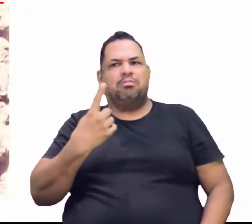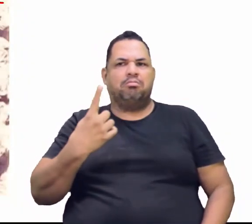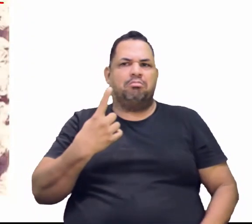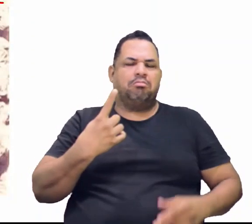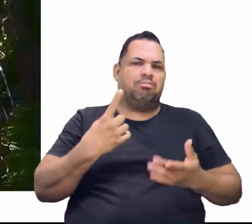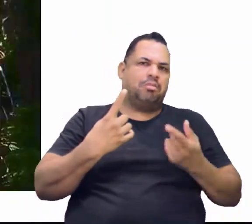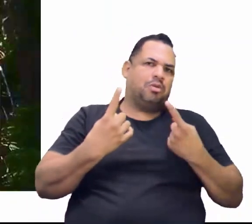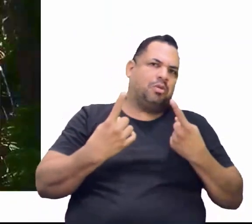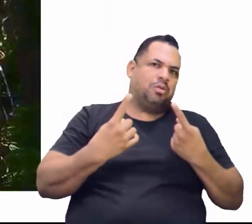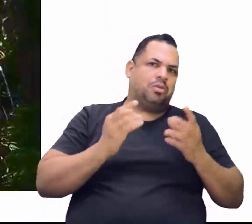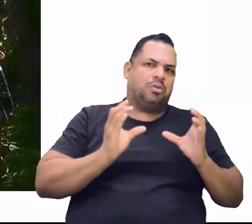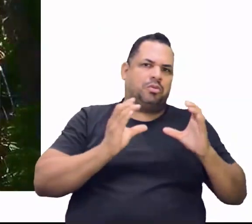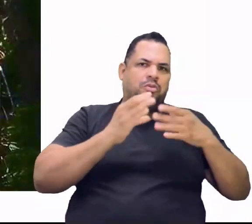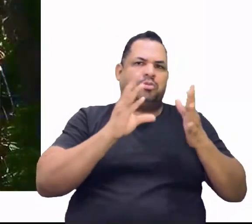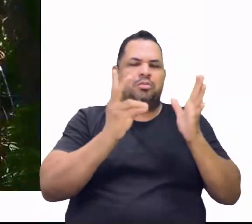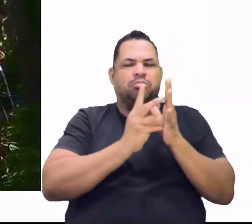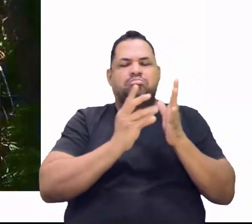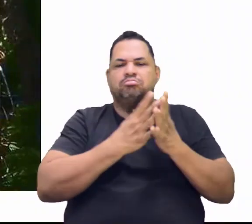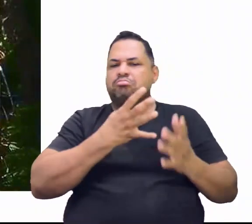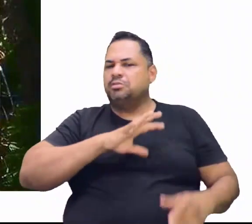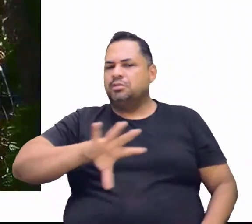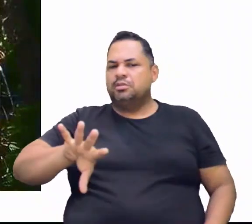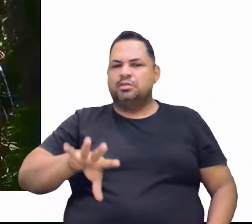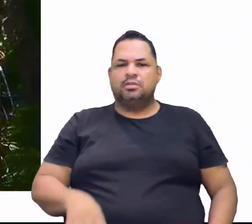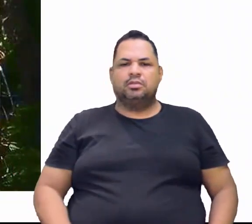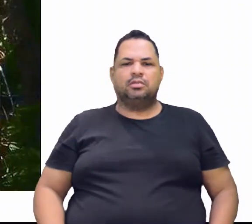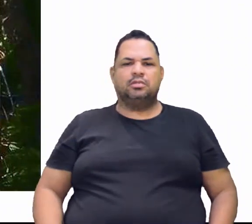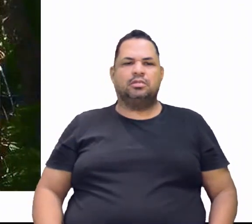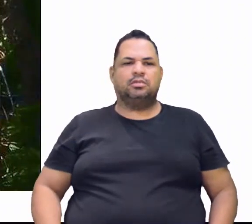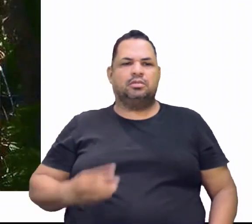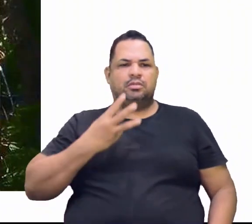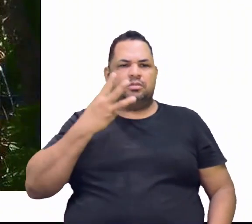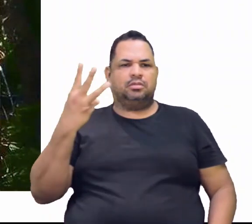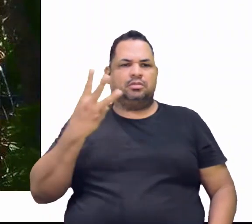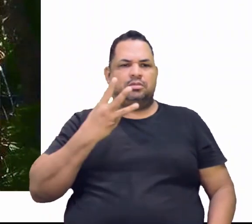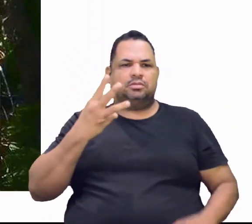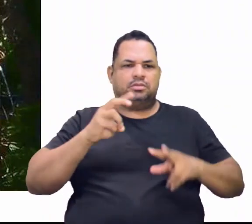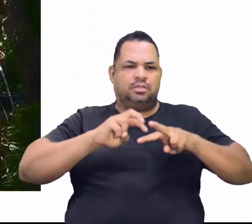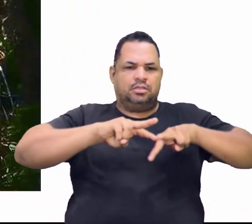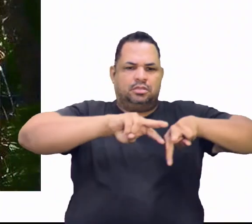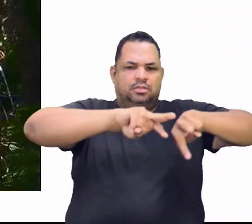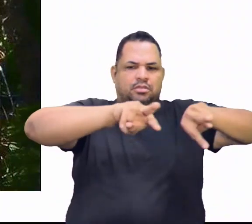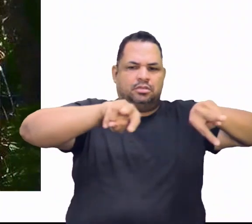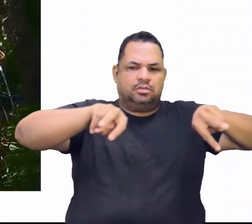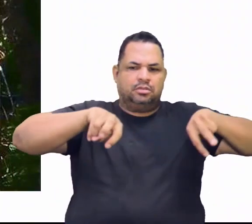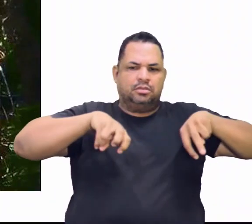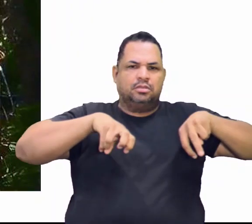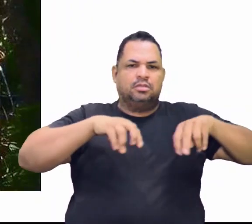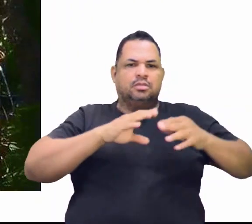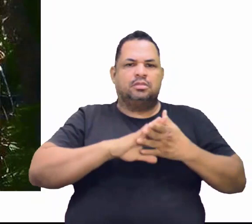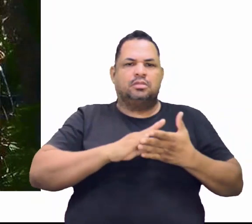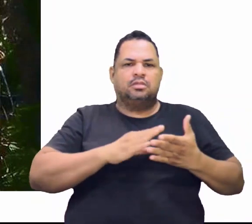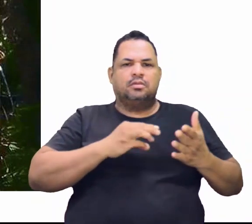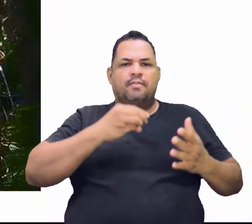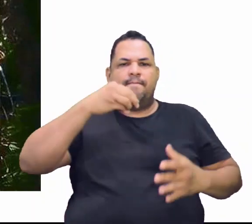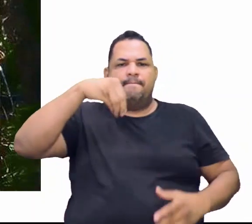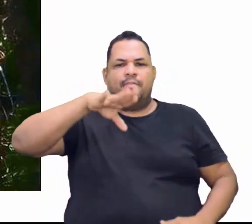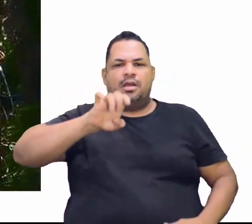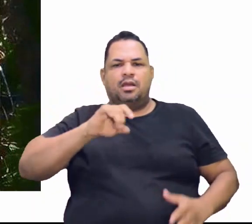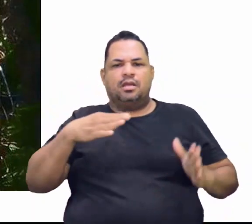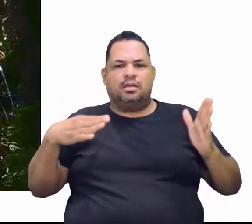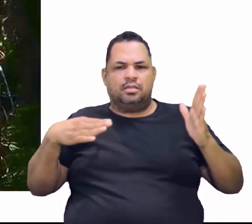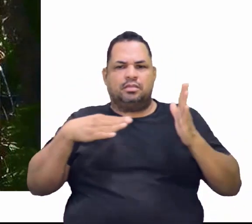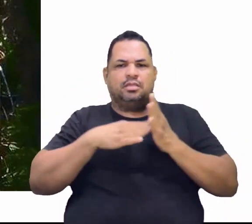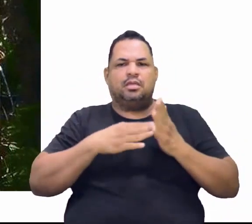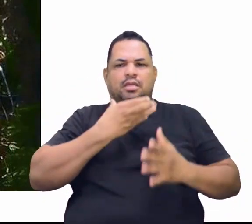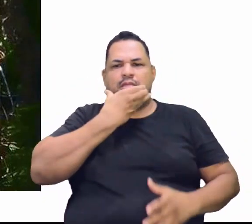outra que não vai querer, mas mesmo assim ele consegue. Na terceira expedição, que vai de maio a